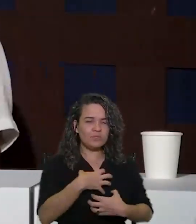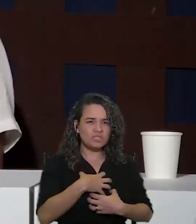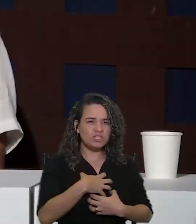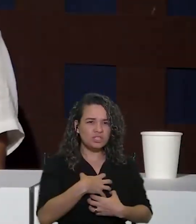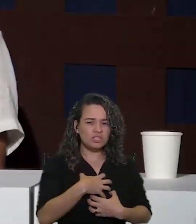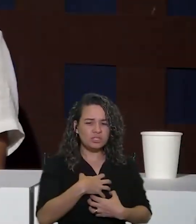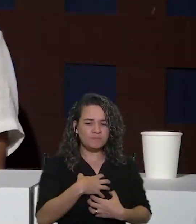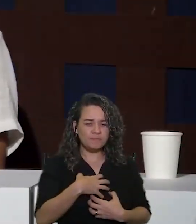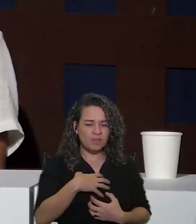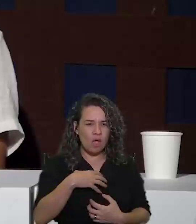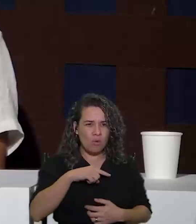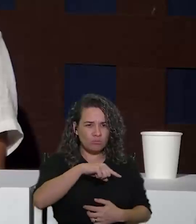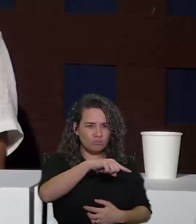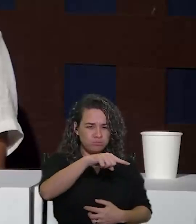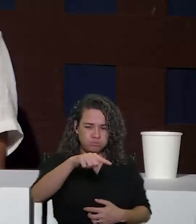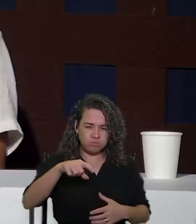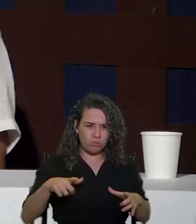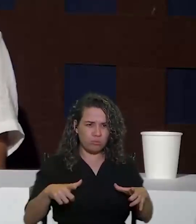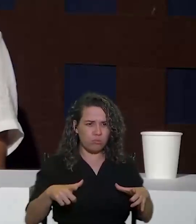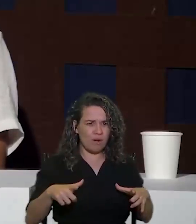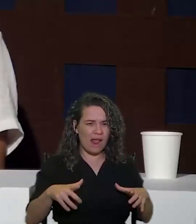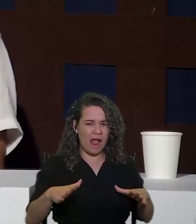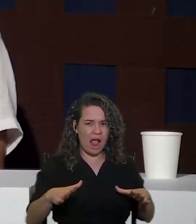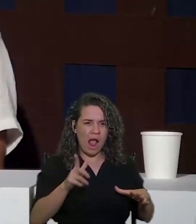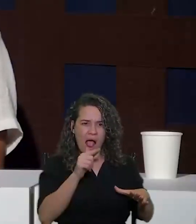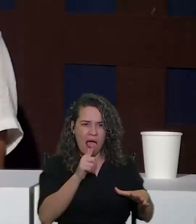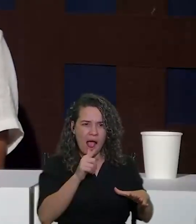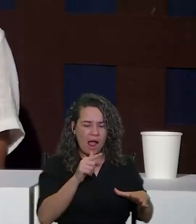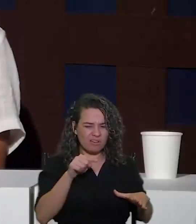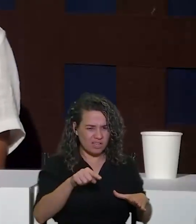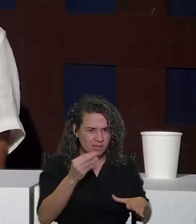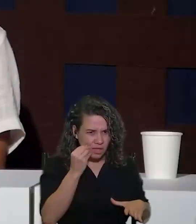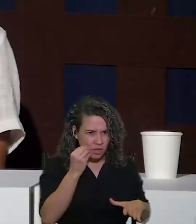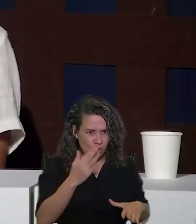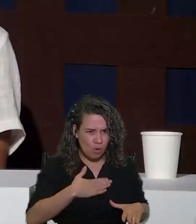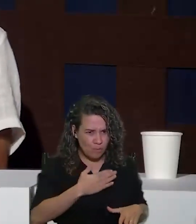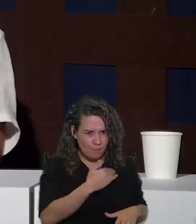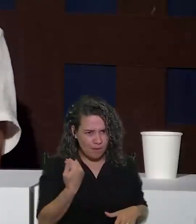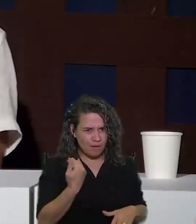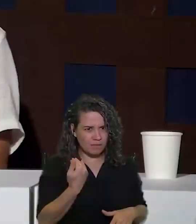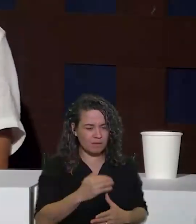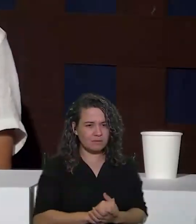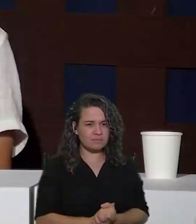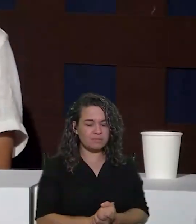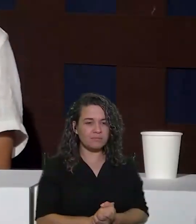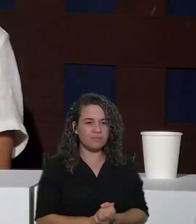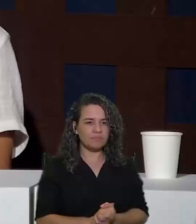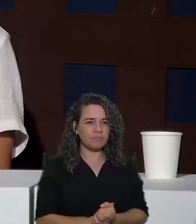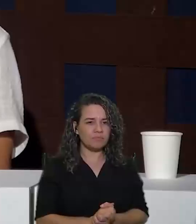de águas e que tentou tirar a minha vida. Né? E aí passou alguns